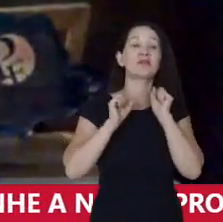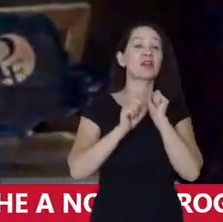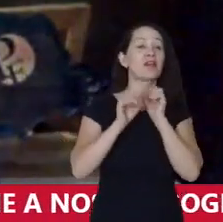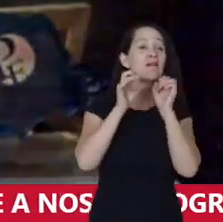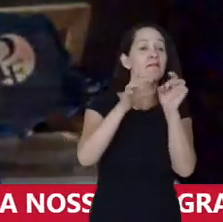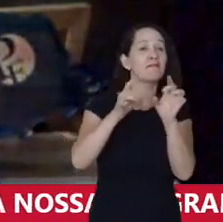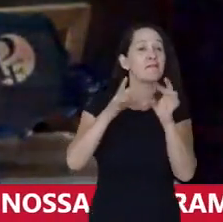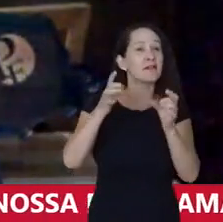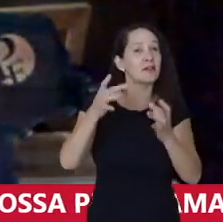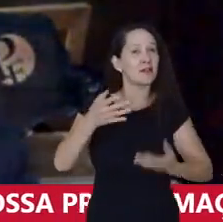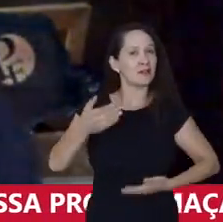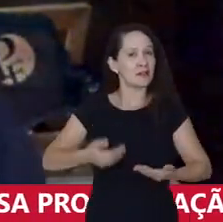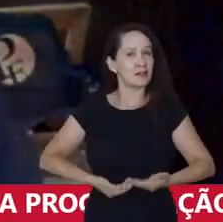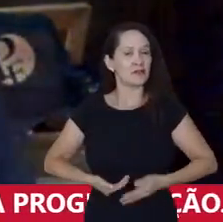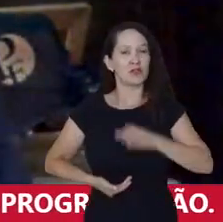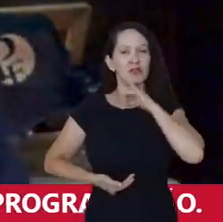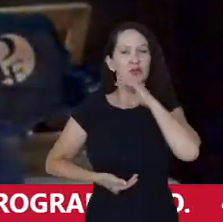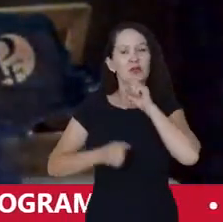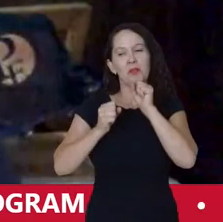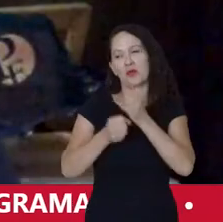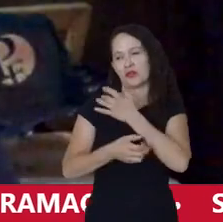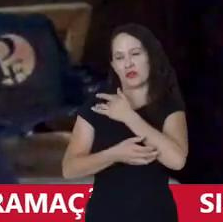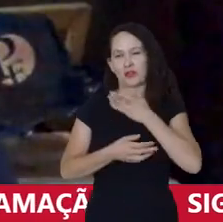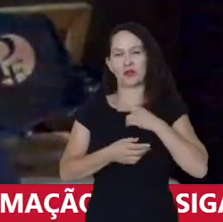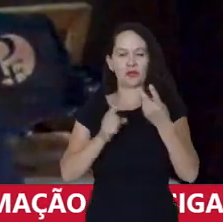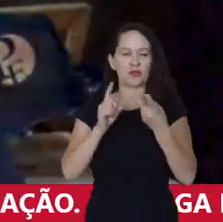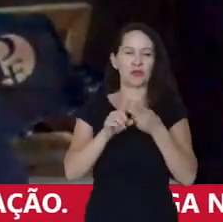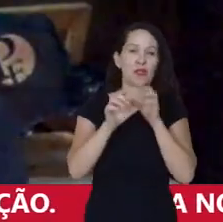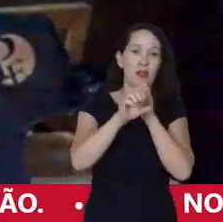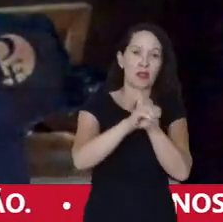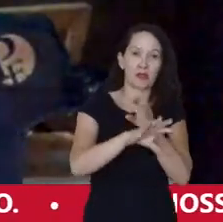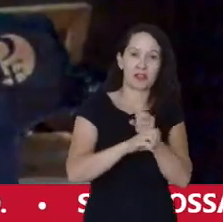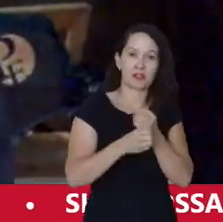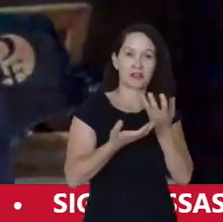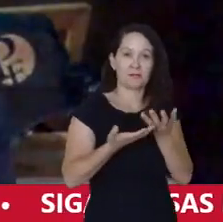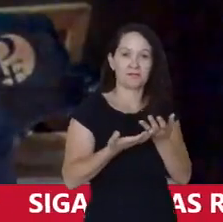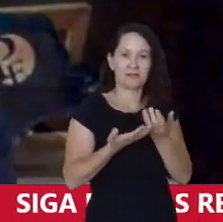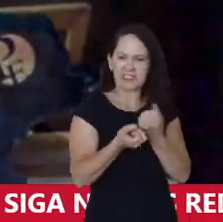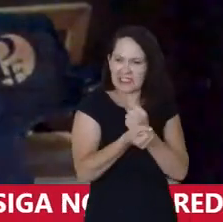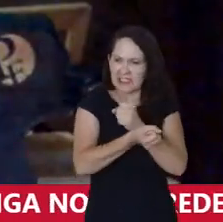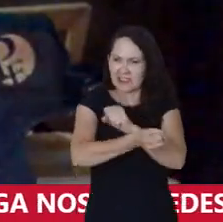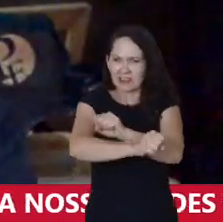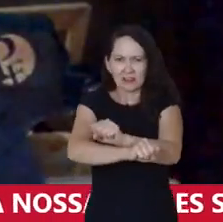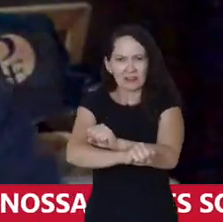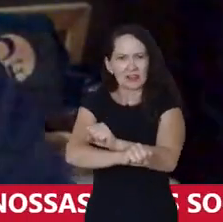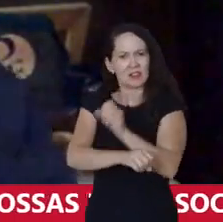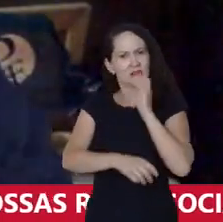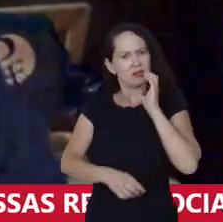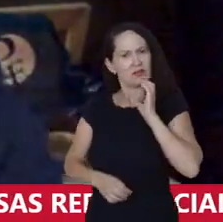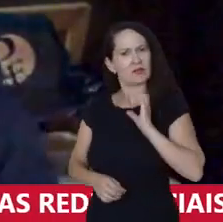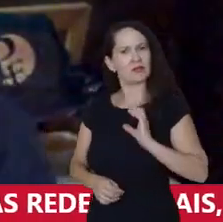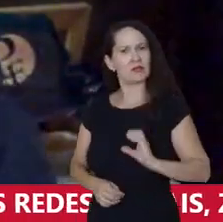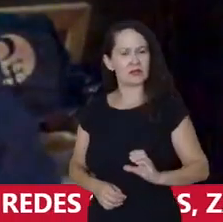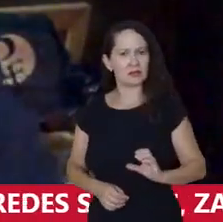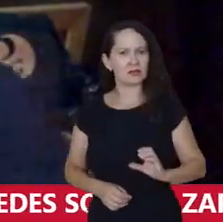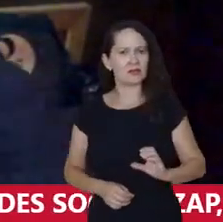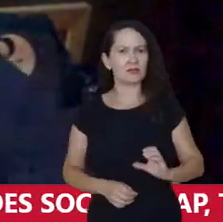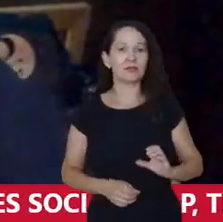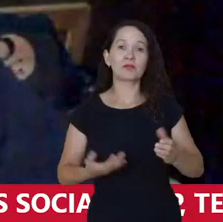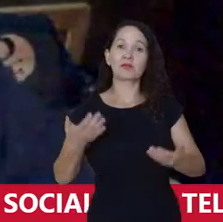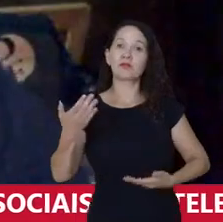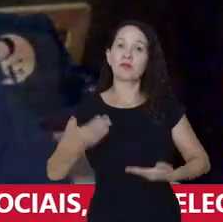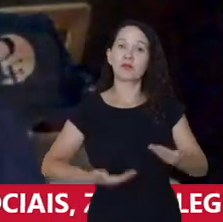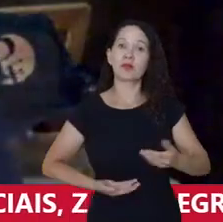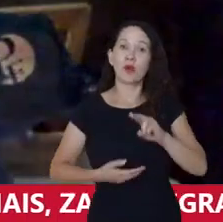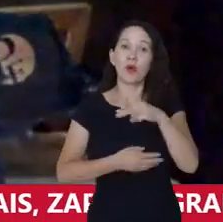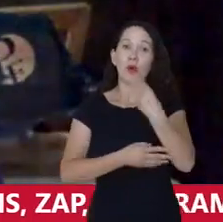um serviço ruim, seja de saúde, de educação, de outras áreas, né, escravizando o cidadão, o servidor ou